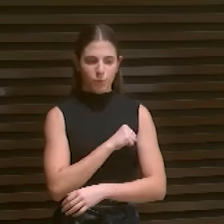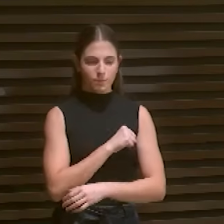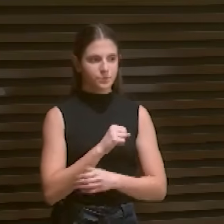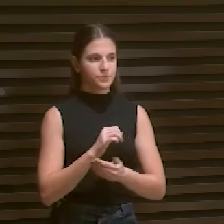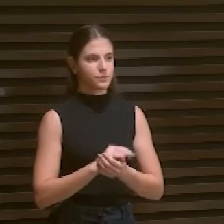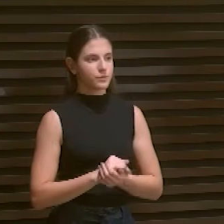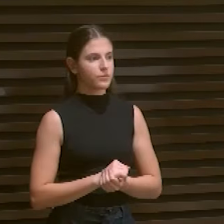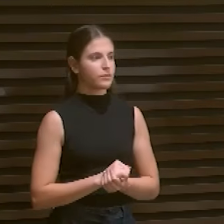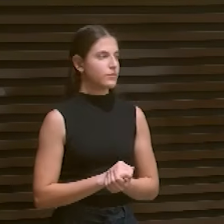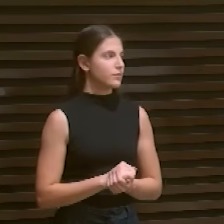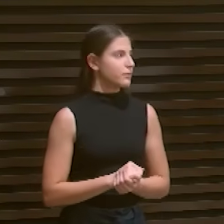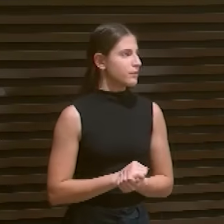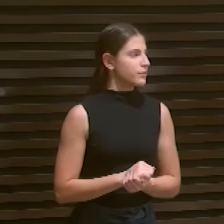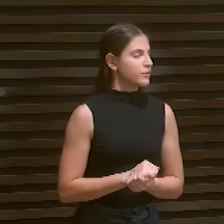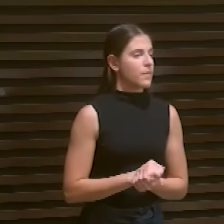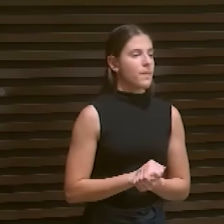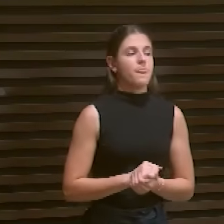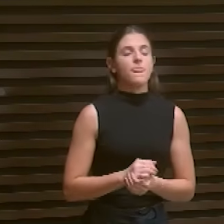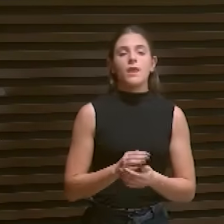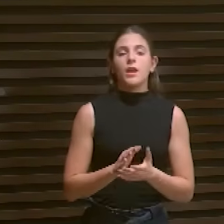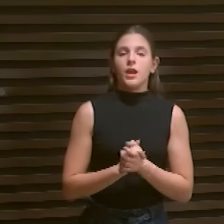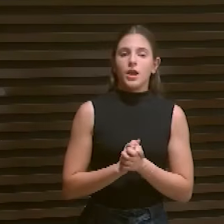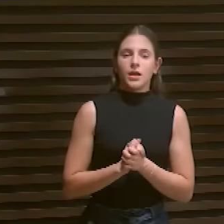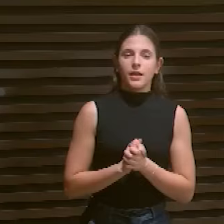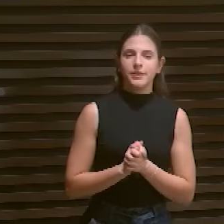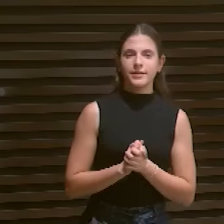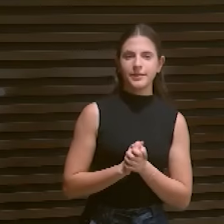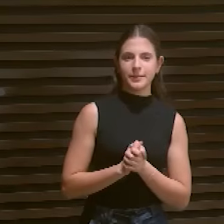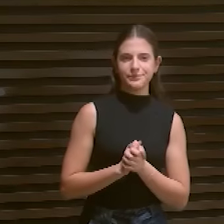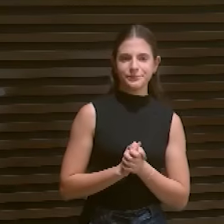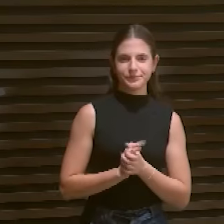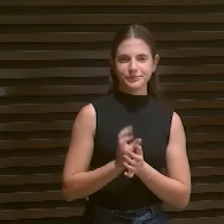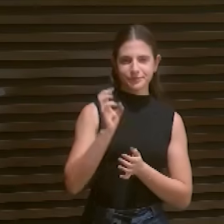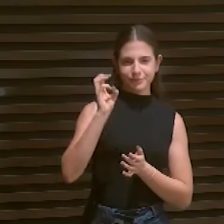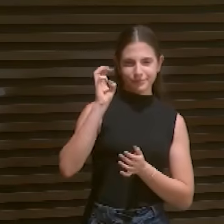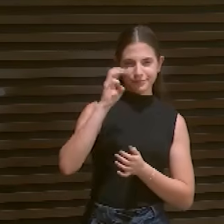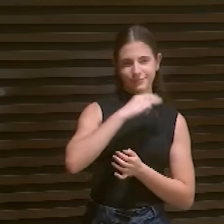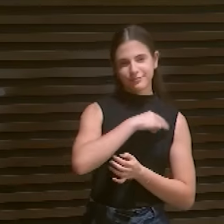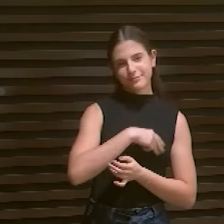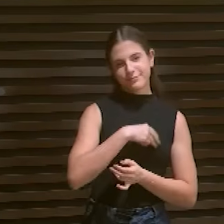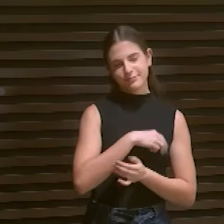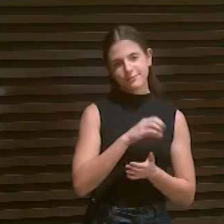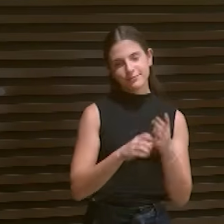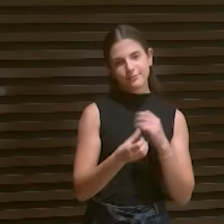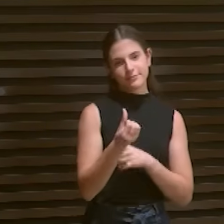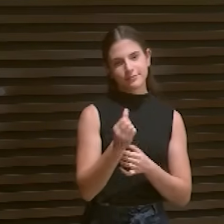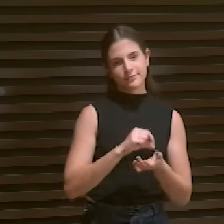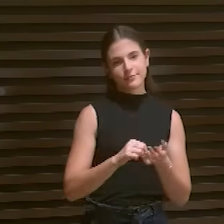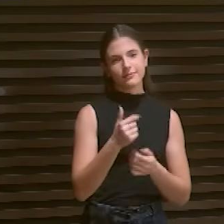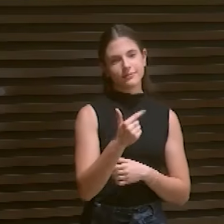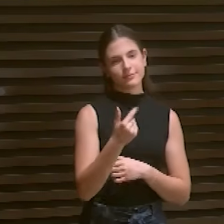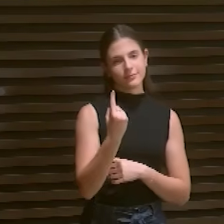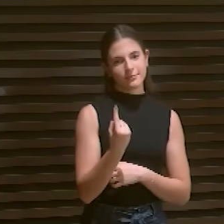E eu vou ajudá-lo a responder com a palavra de Deus. Mateus capítulo 6, versículo